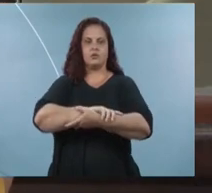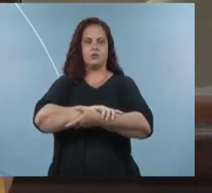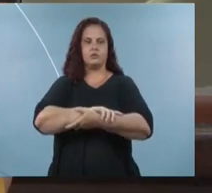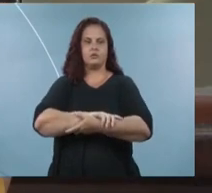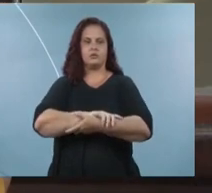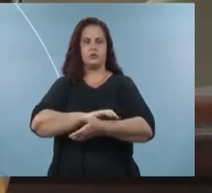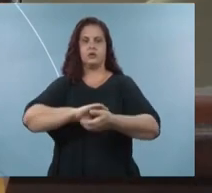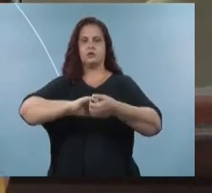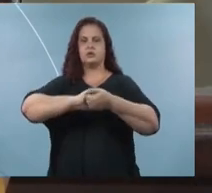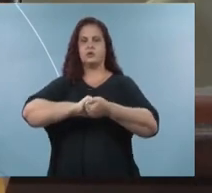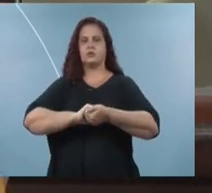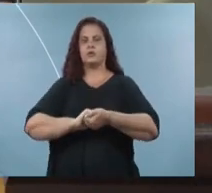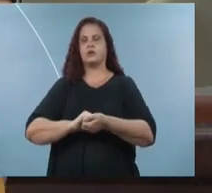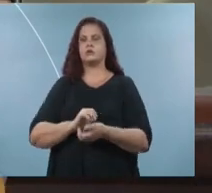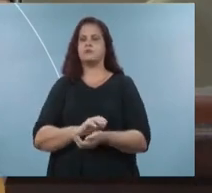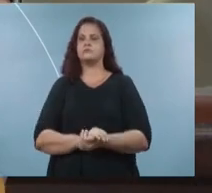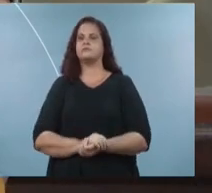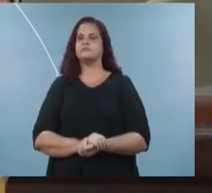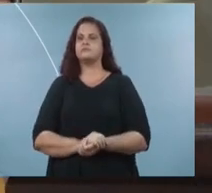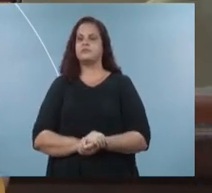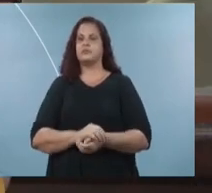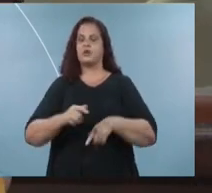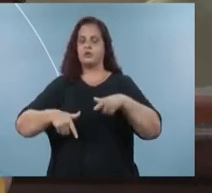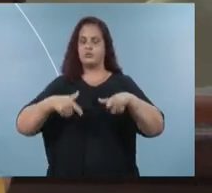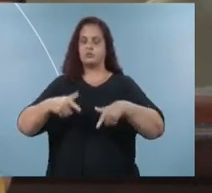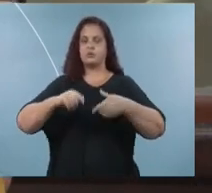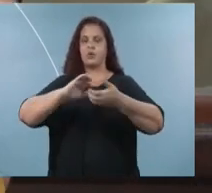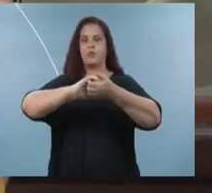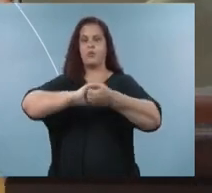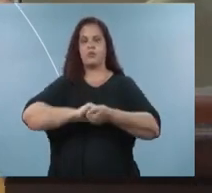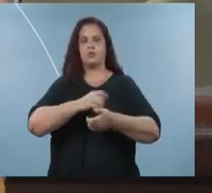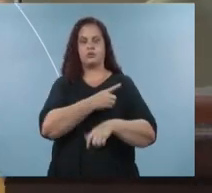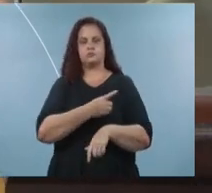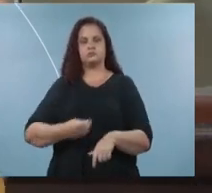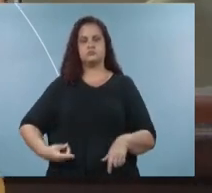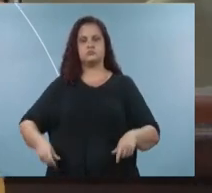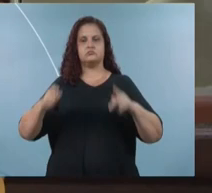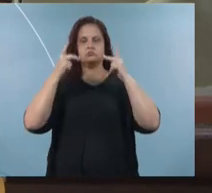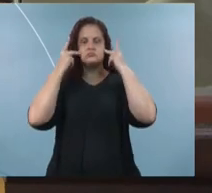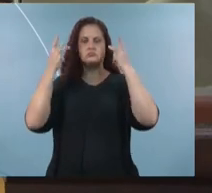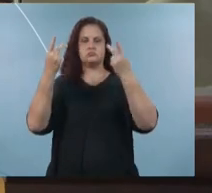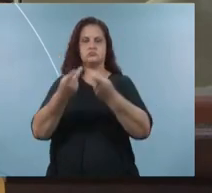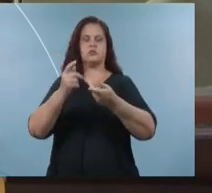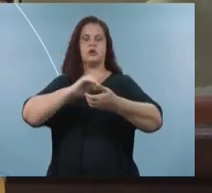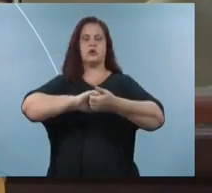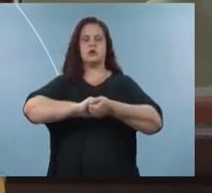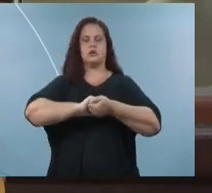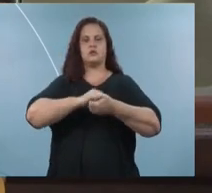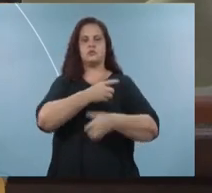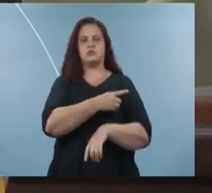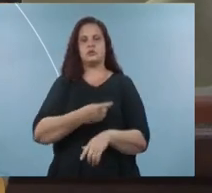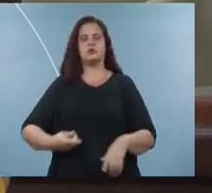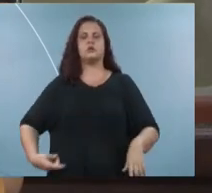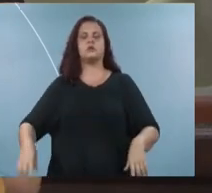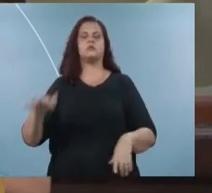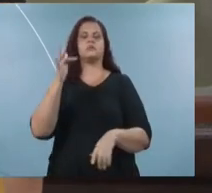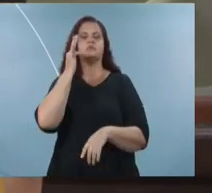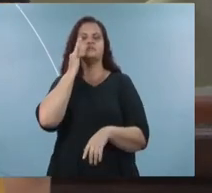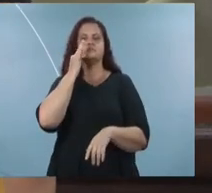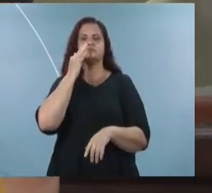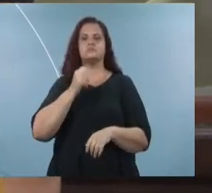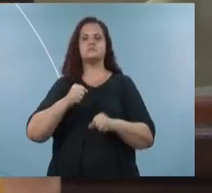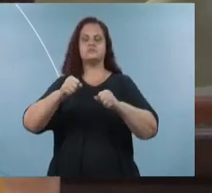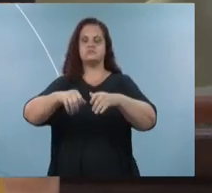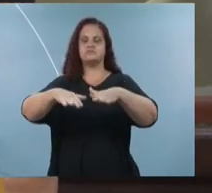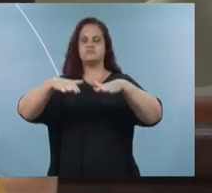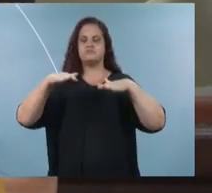que neste momento preside os trabalhos. Cumprimento também o deputado Francisco do PT, que aqui se encontra, e a todos os presentes nas galerias,